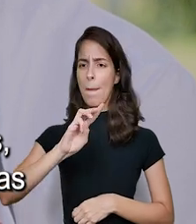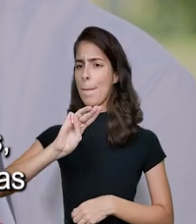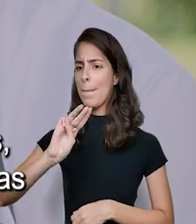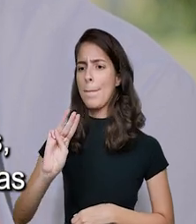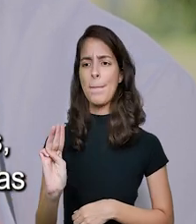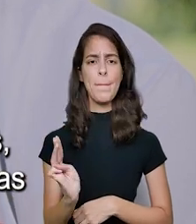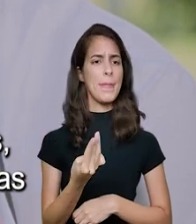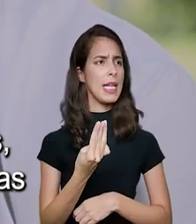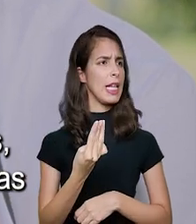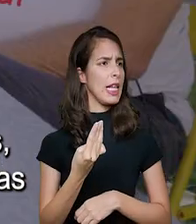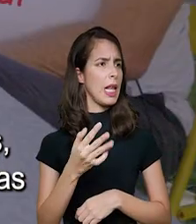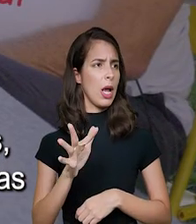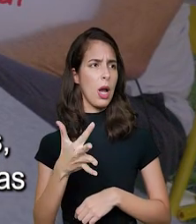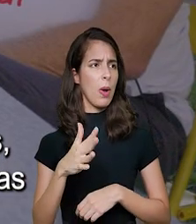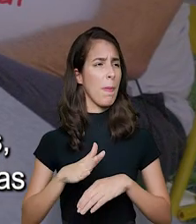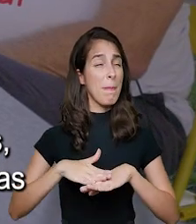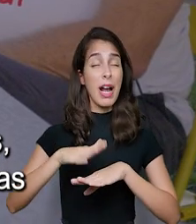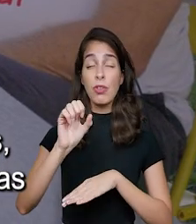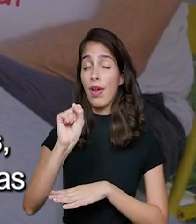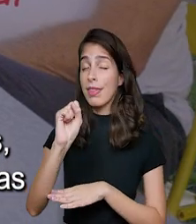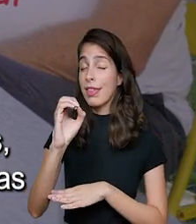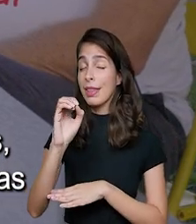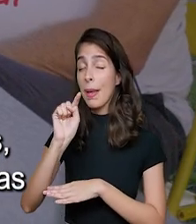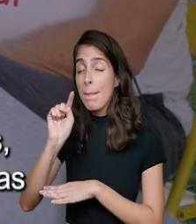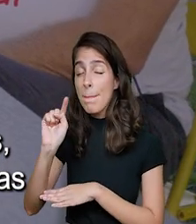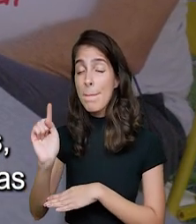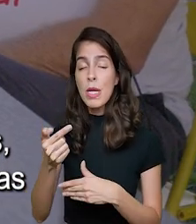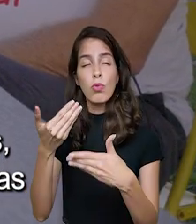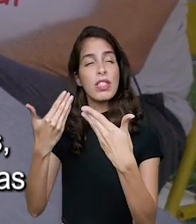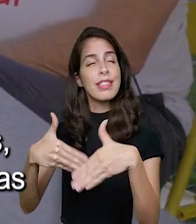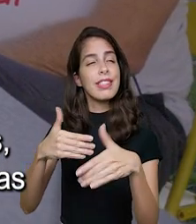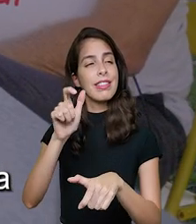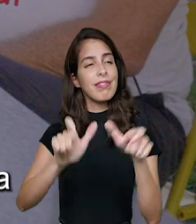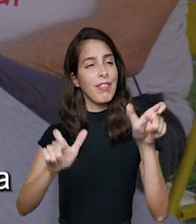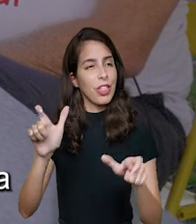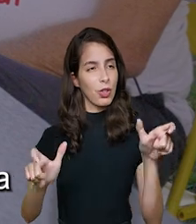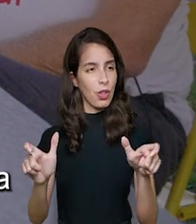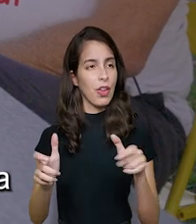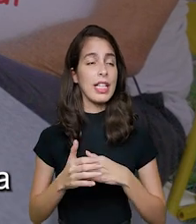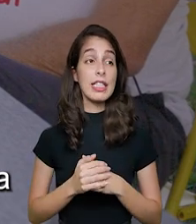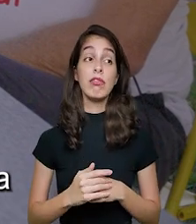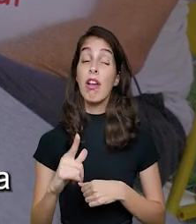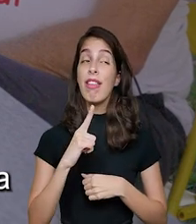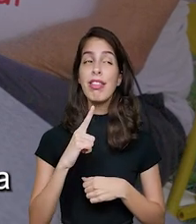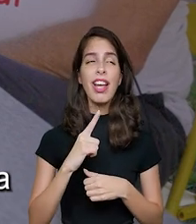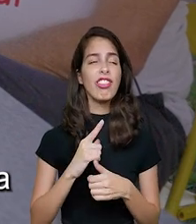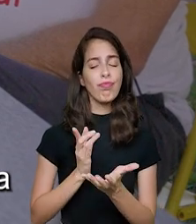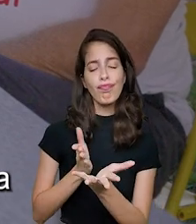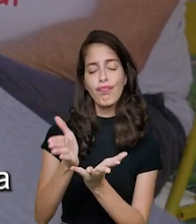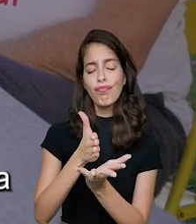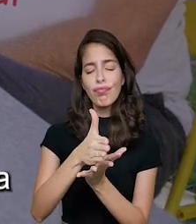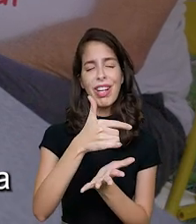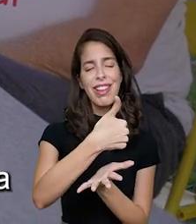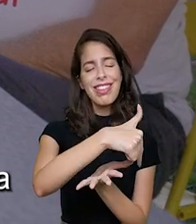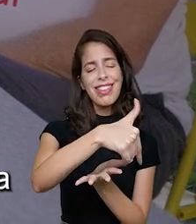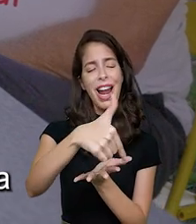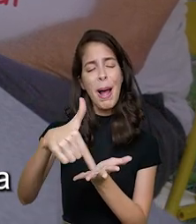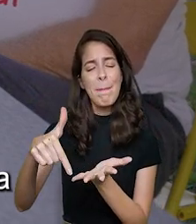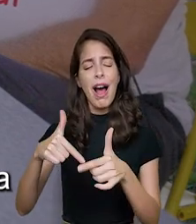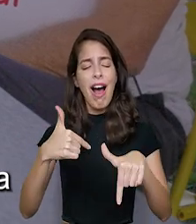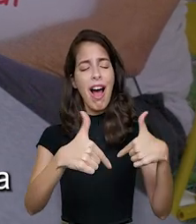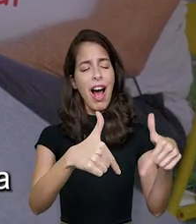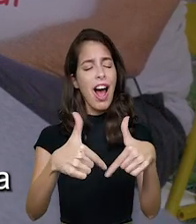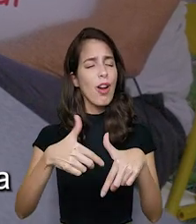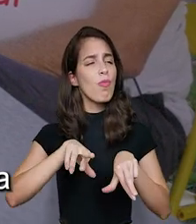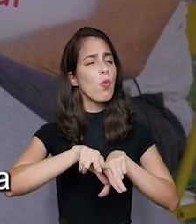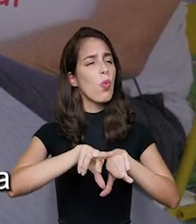matriculados mais de 80.000 servidores e Como disse com muitas né frentes de trabalho Uhum E a nossa